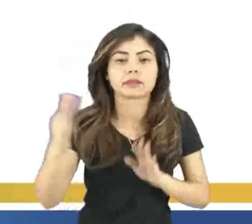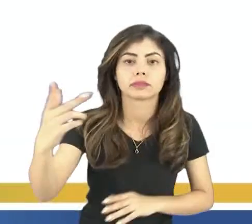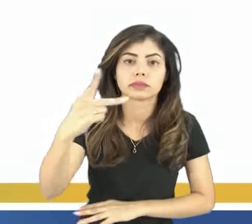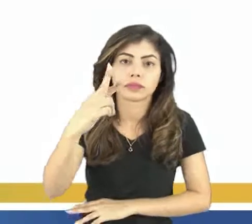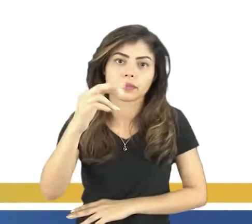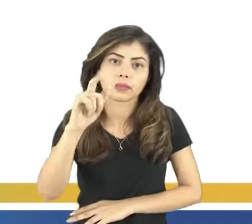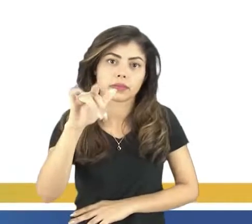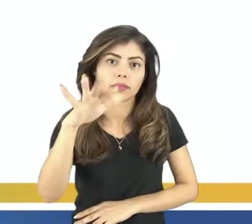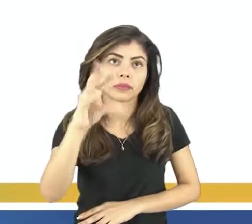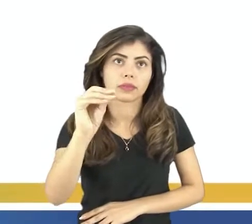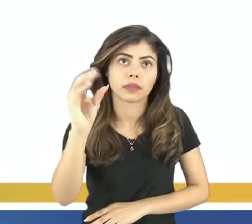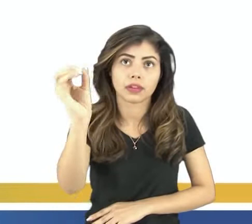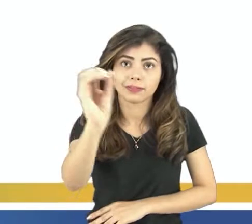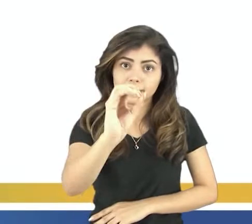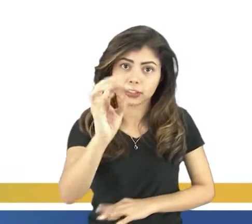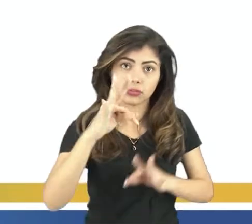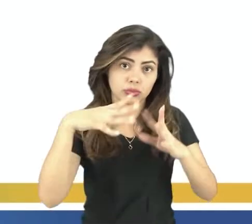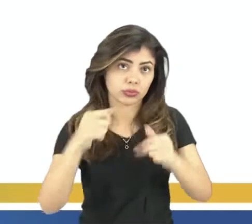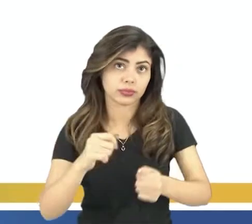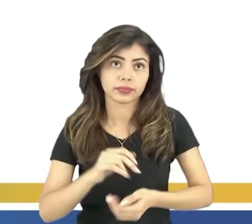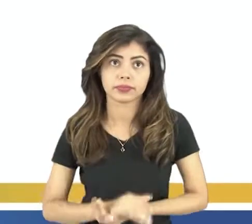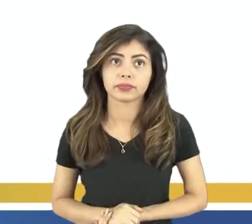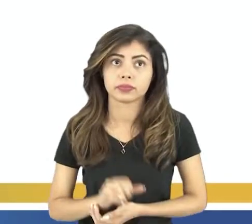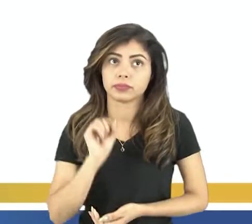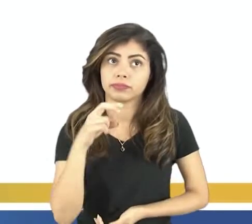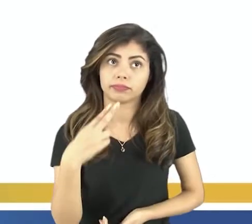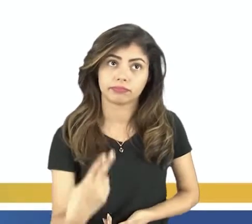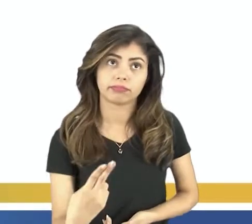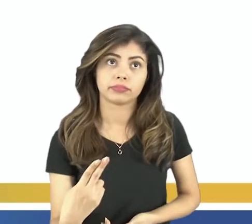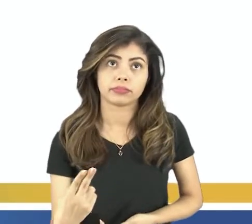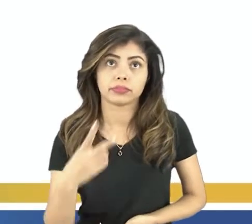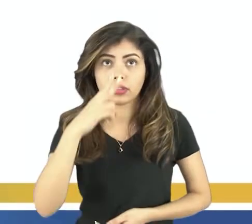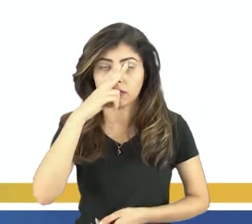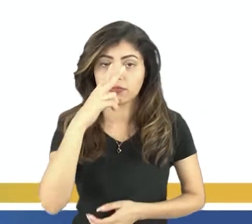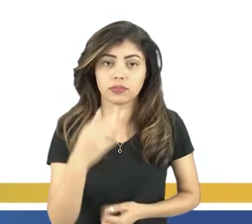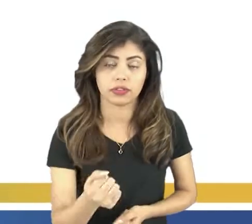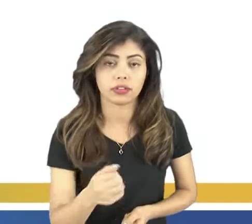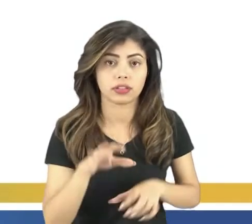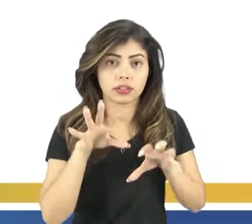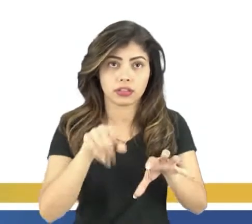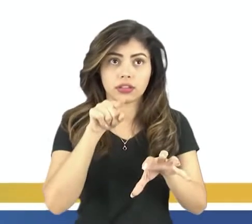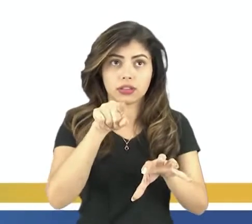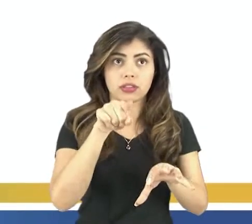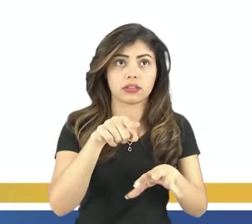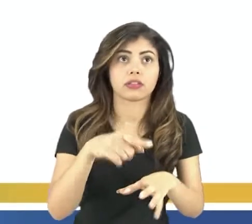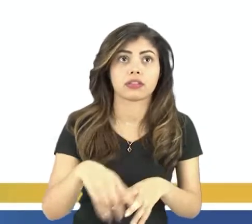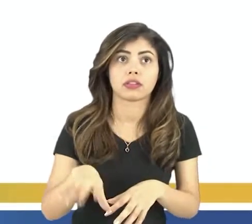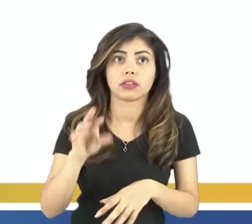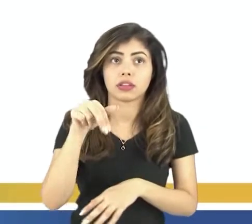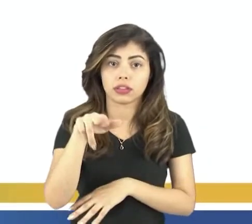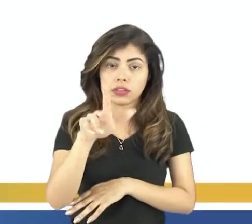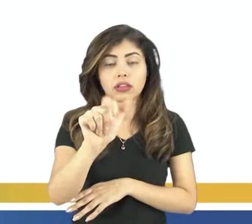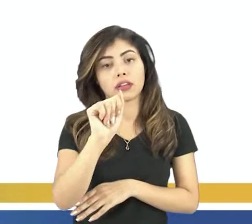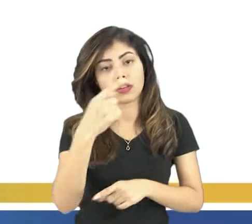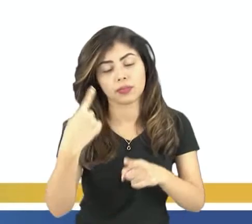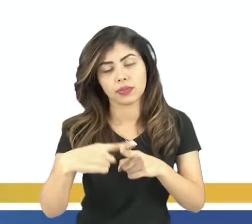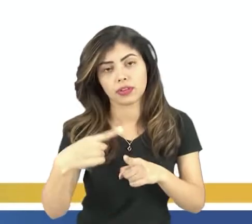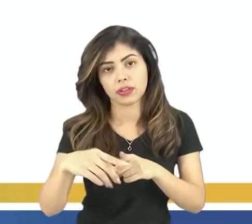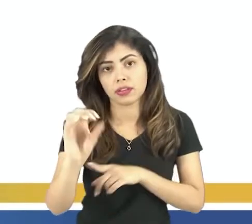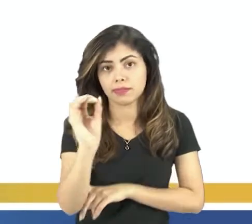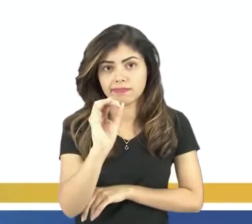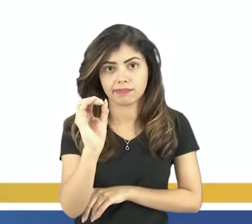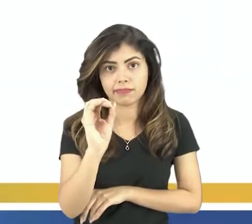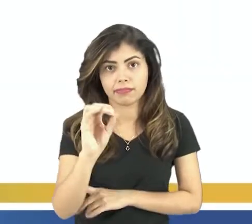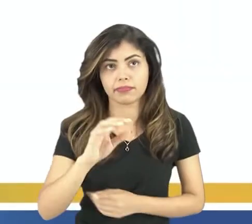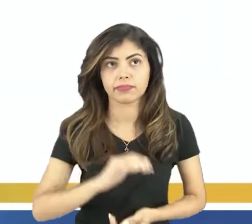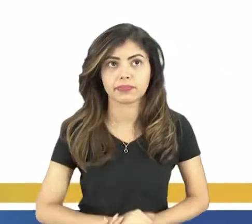paralelo é que vai zerar toda a equação. Ou seja, a força magnética, nesse caso, dessa questão é nula por causa que ele é